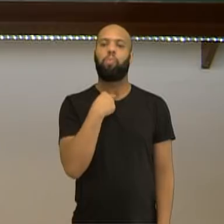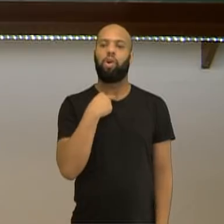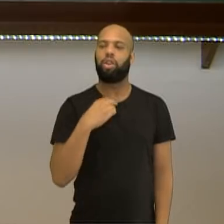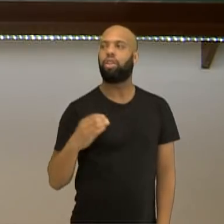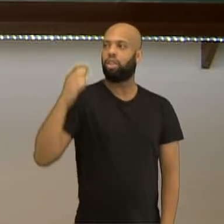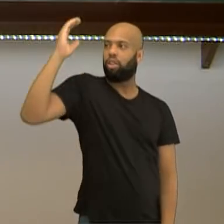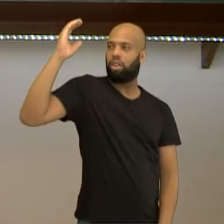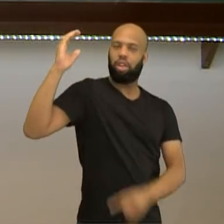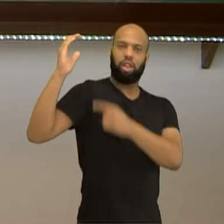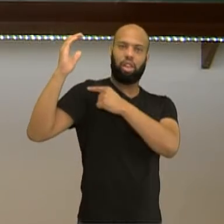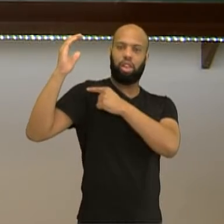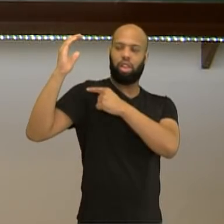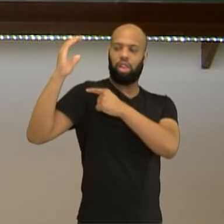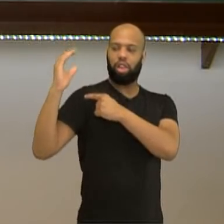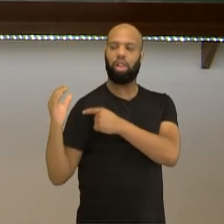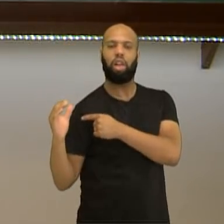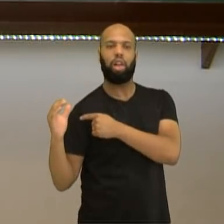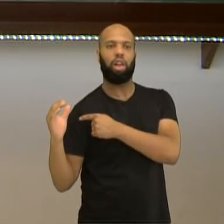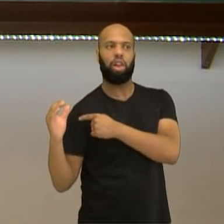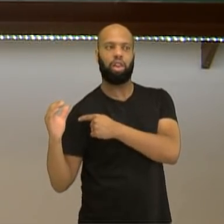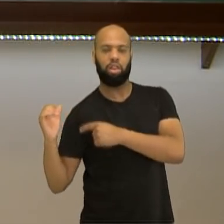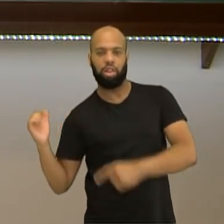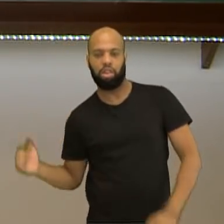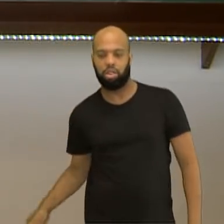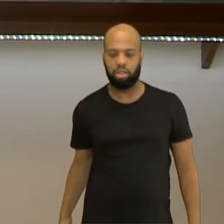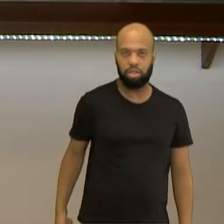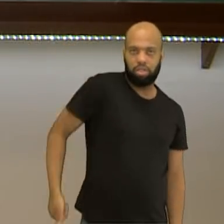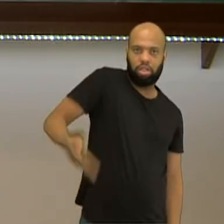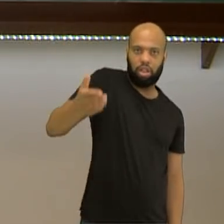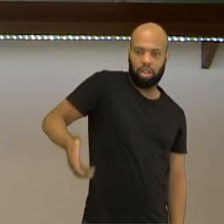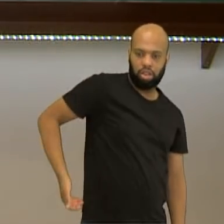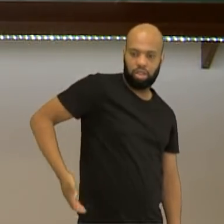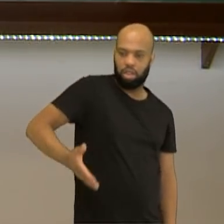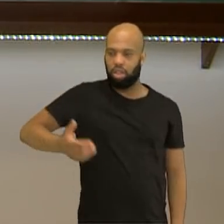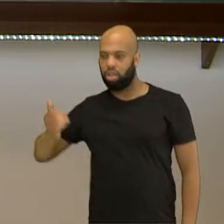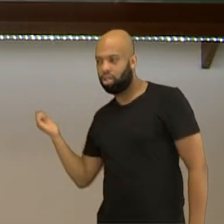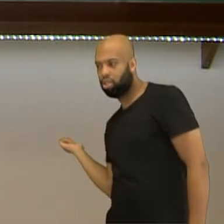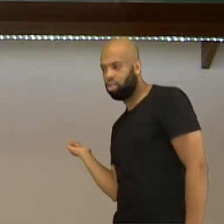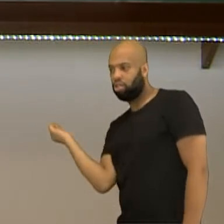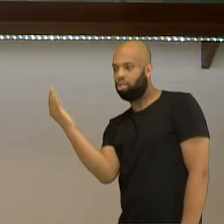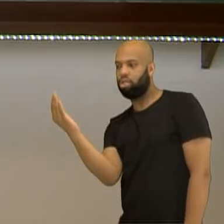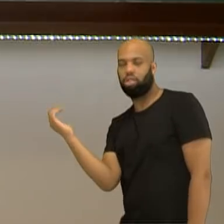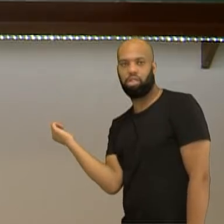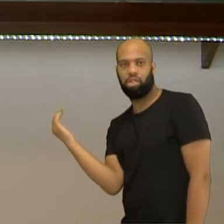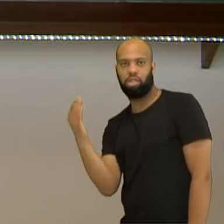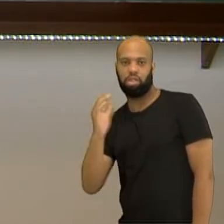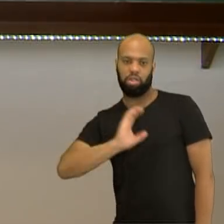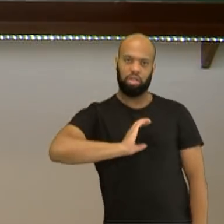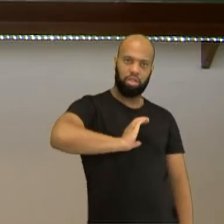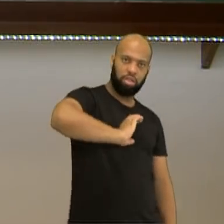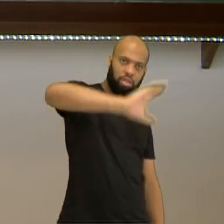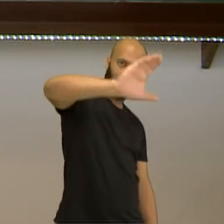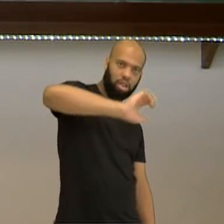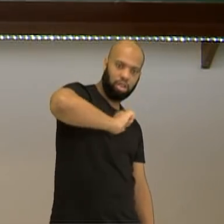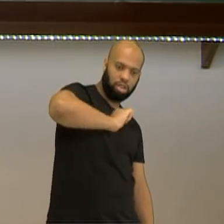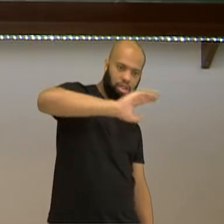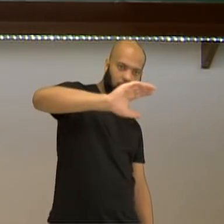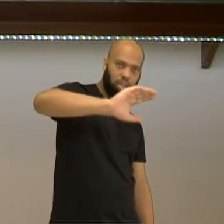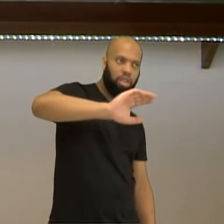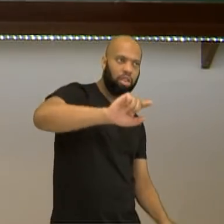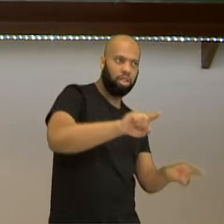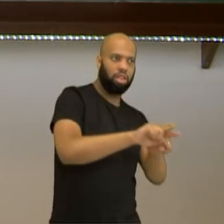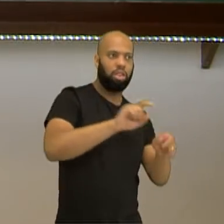né? Sempre você vai ter que jogar por baixo, ou de lado, né? Ou de frente, ou